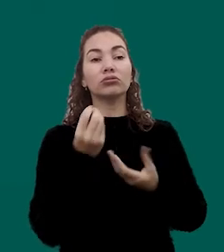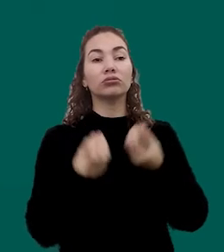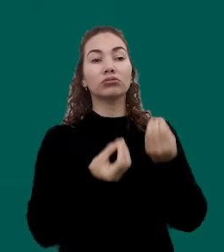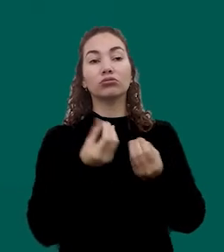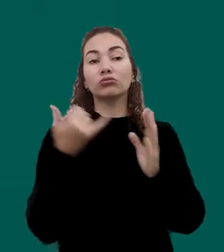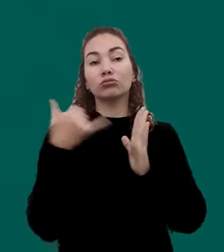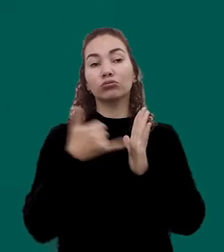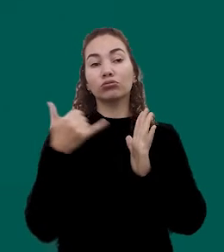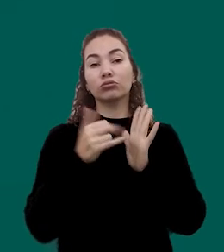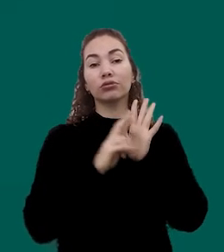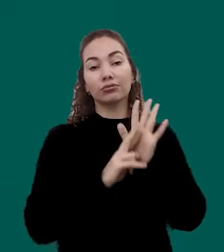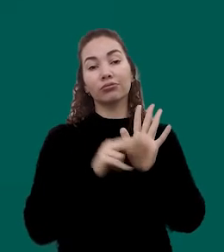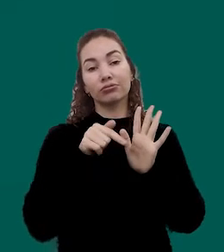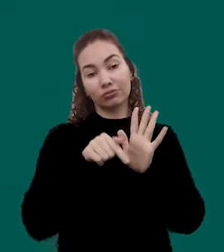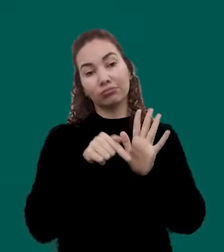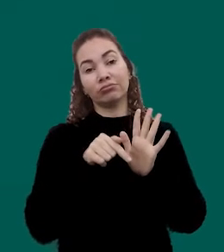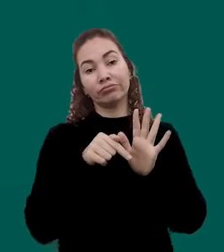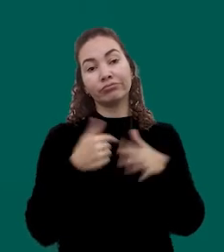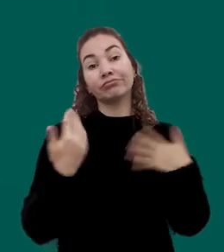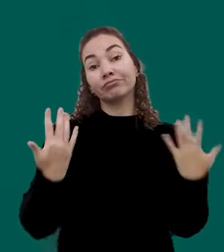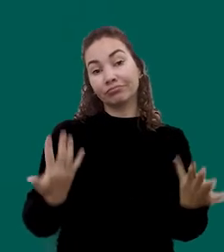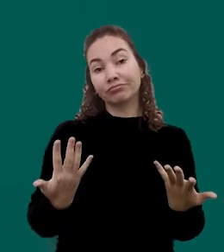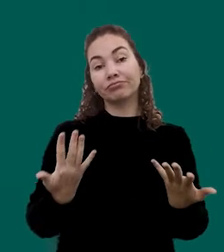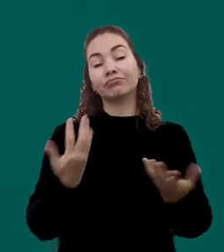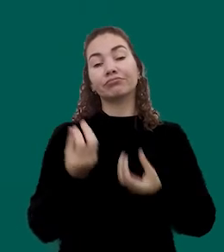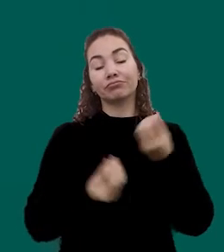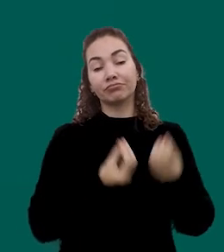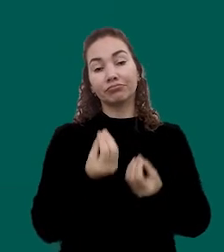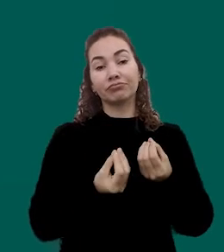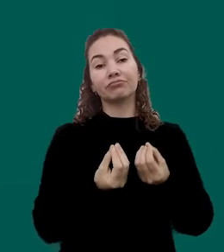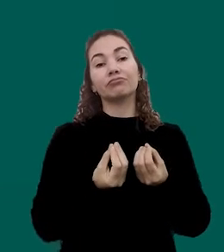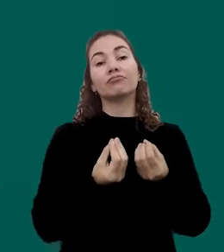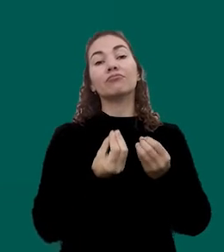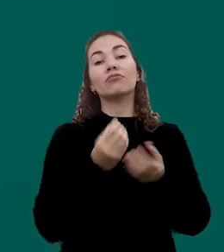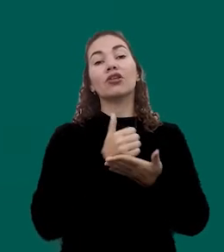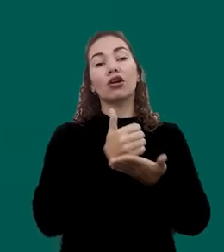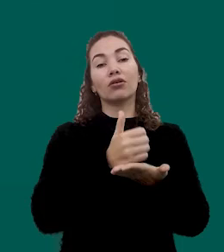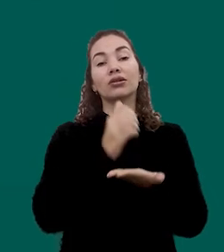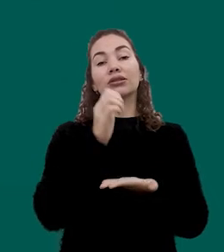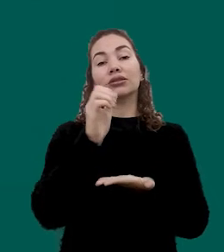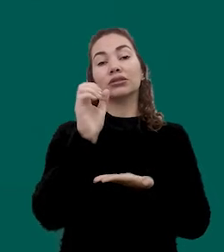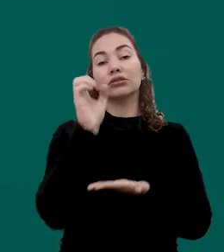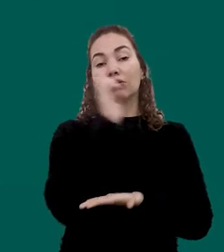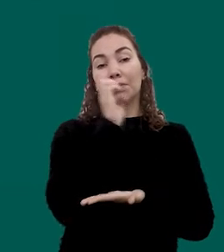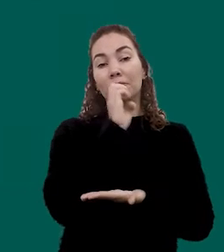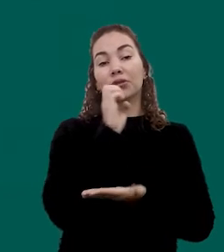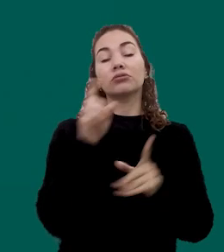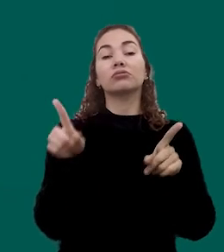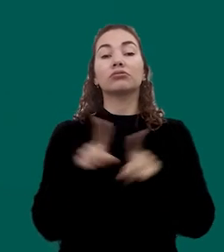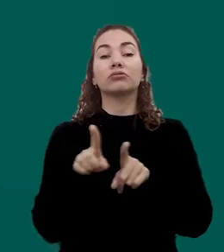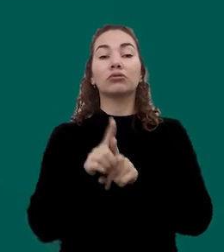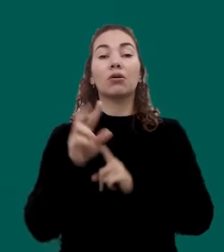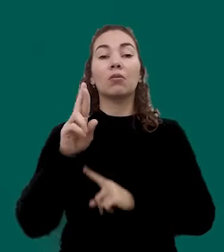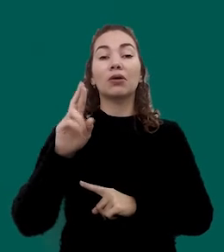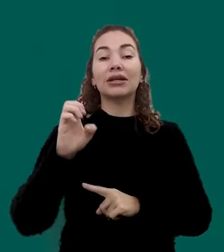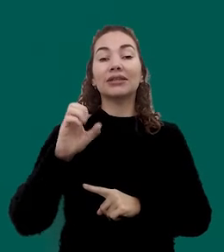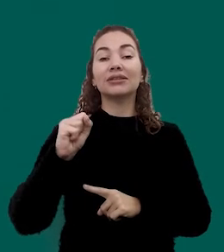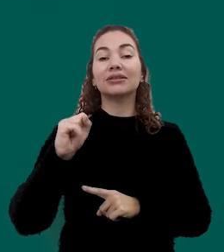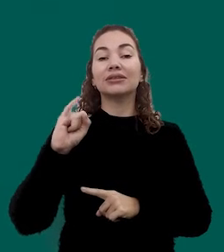os dados referentes a esse auxílio, tanto referente ao auxílio emergencial quanto ao